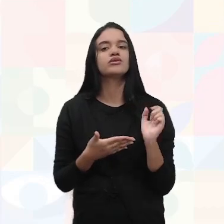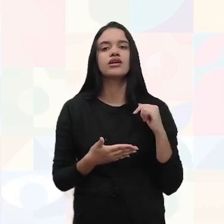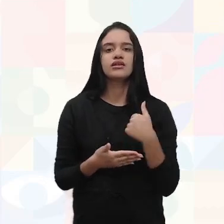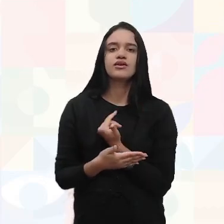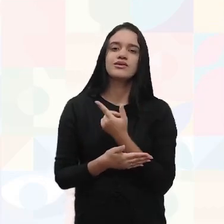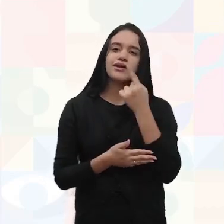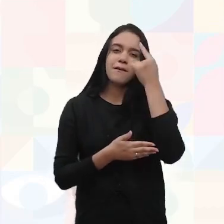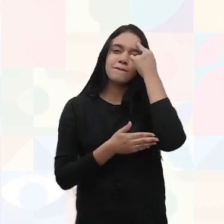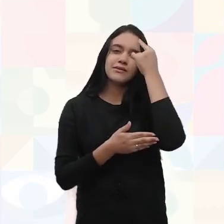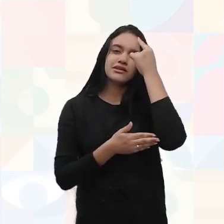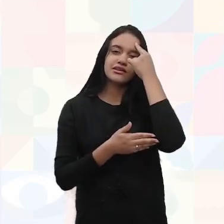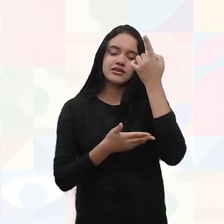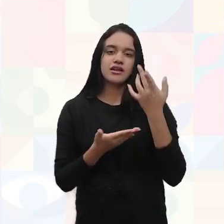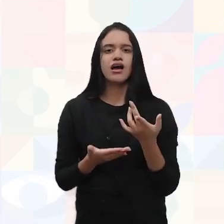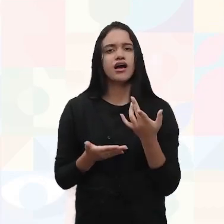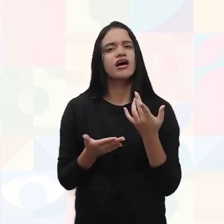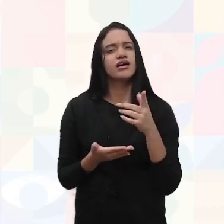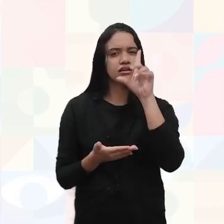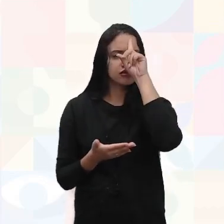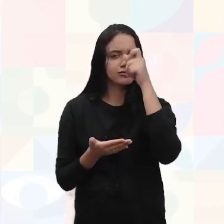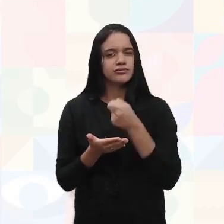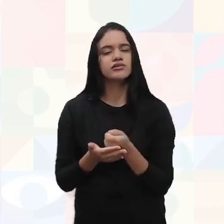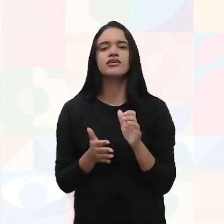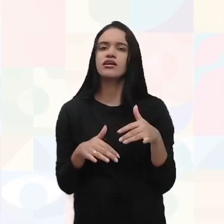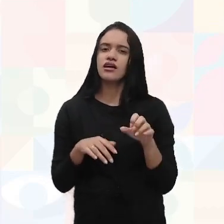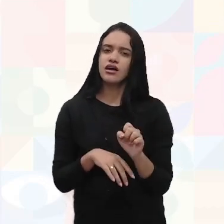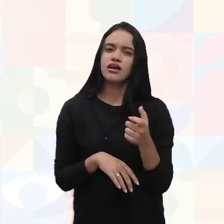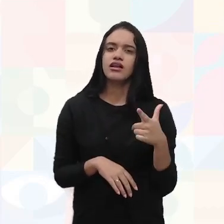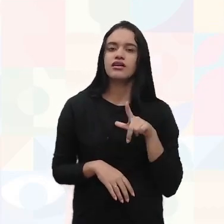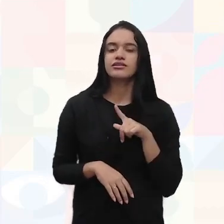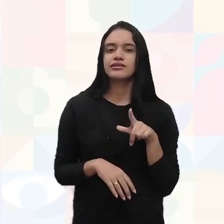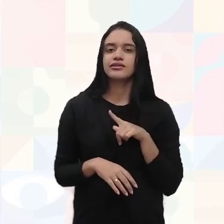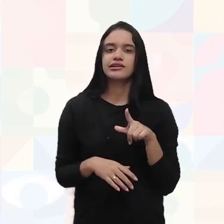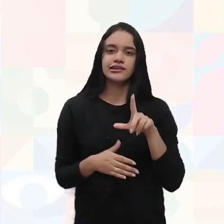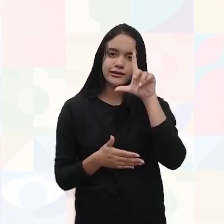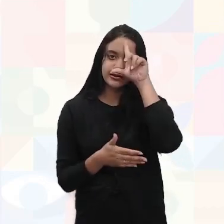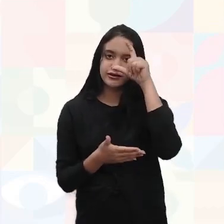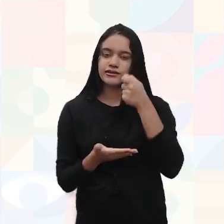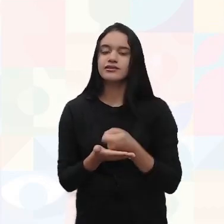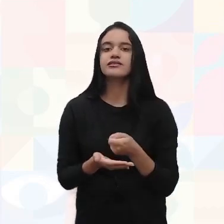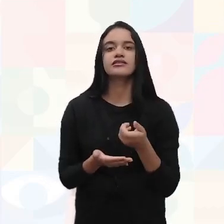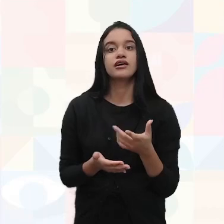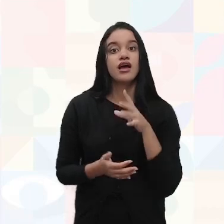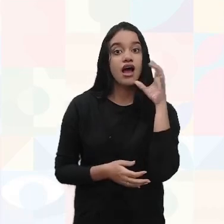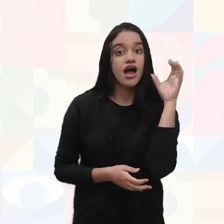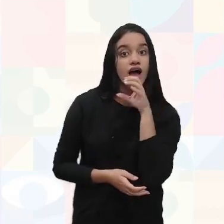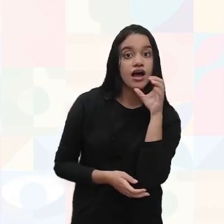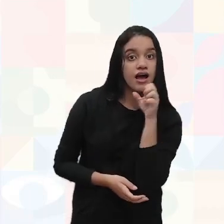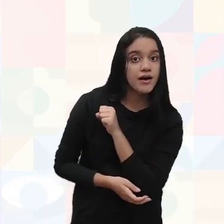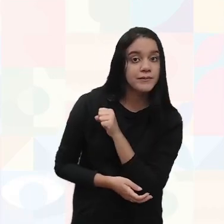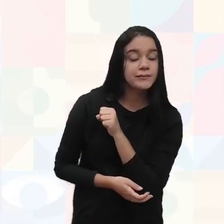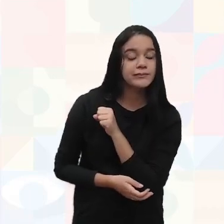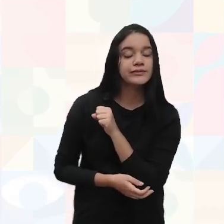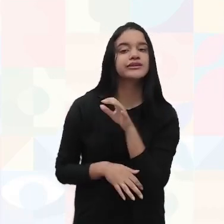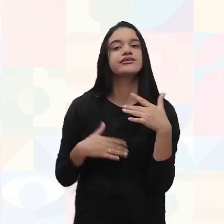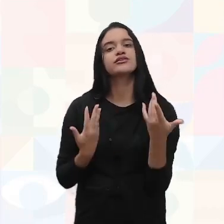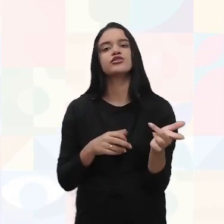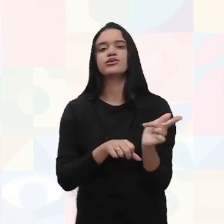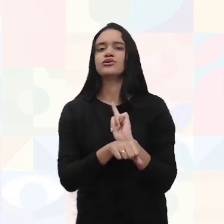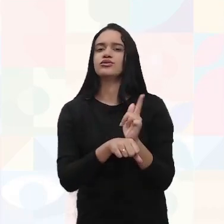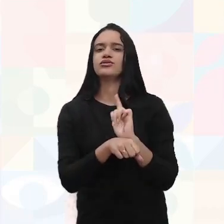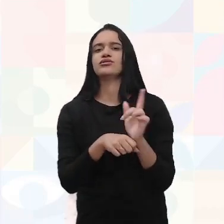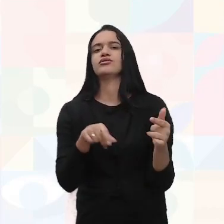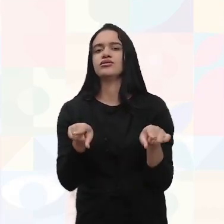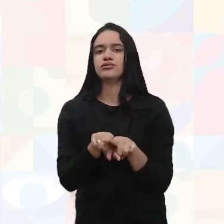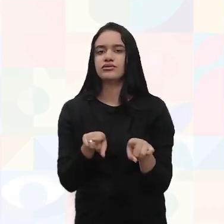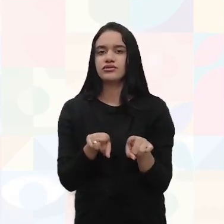pensar sobre uma decisão. Claro que tem decisões que precisam ser tomadas de imediato, não é? E aí o gestor tem que também... E